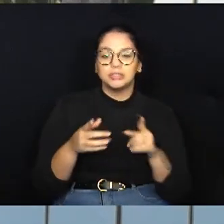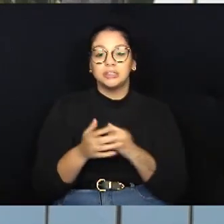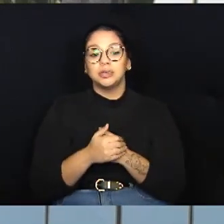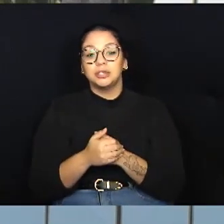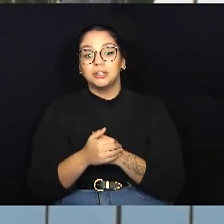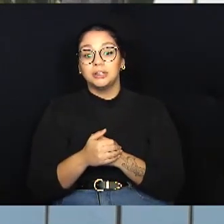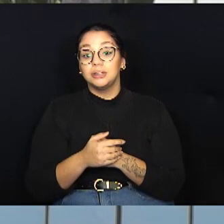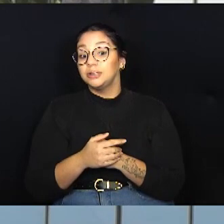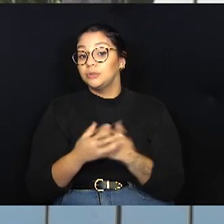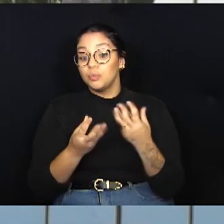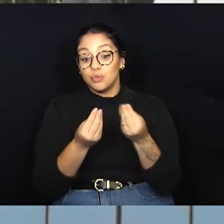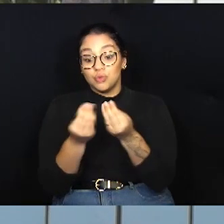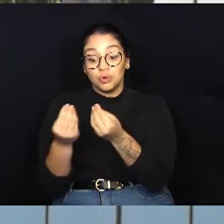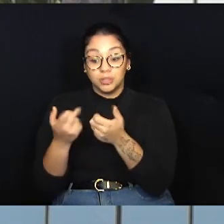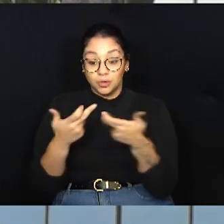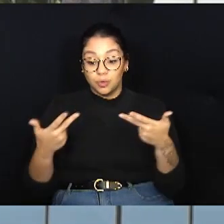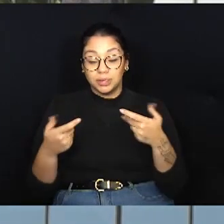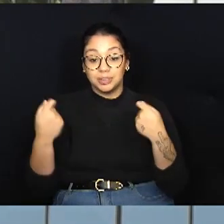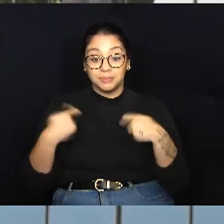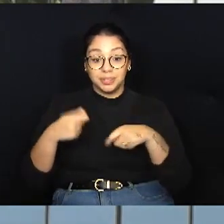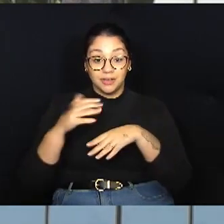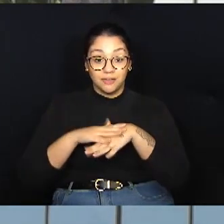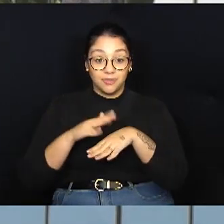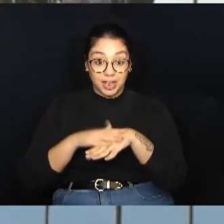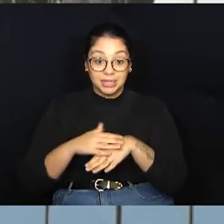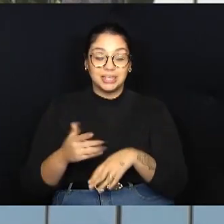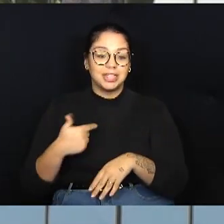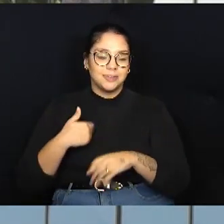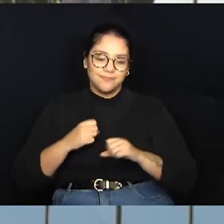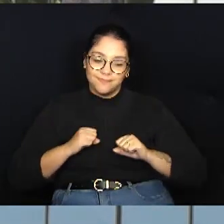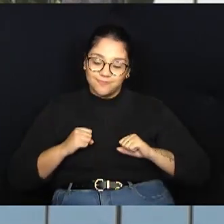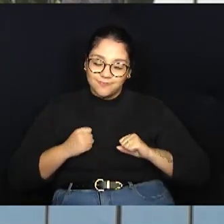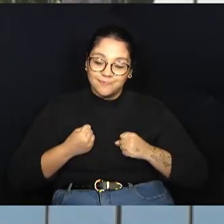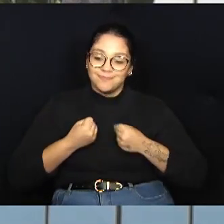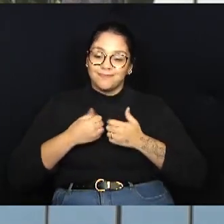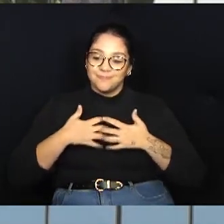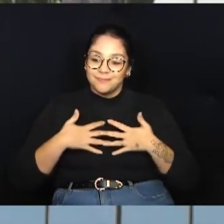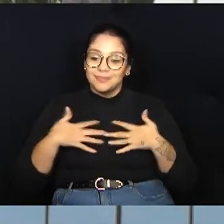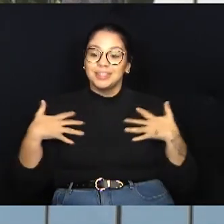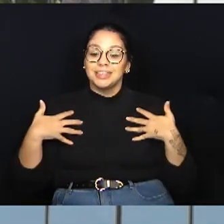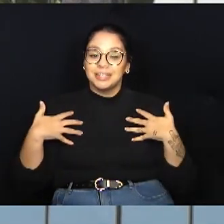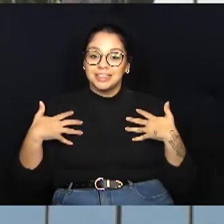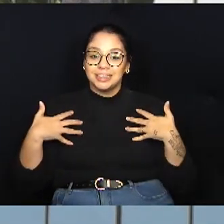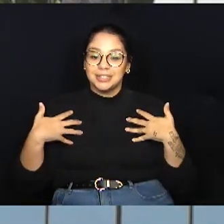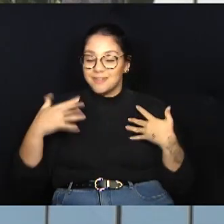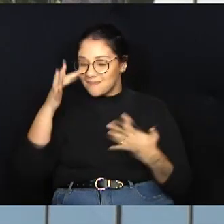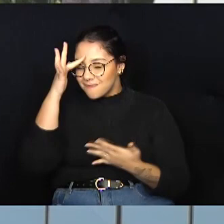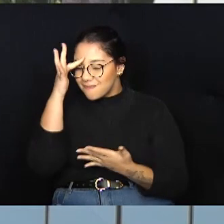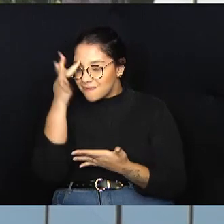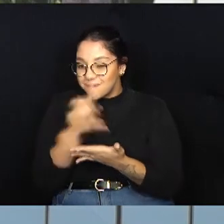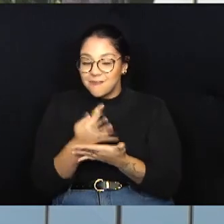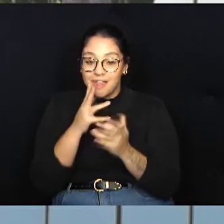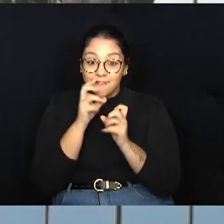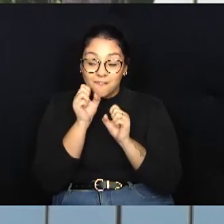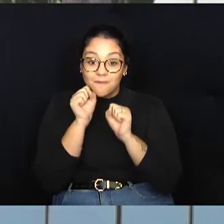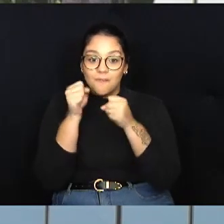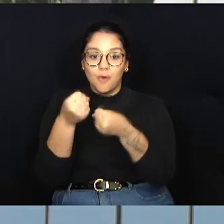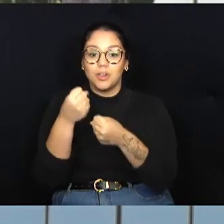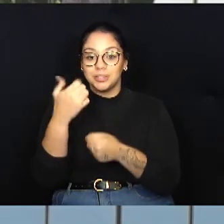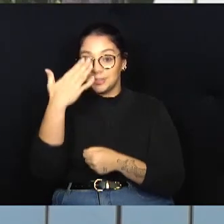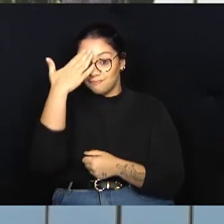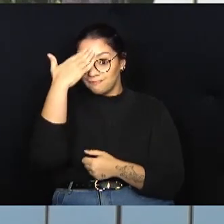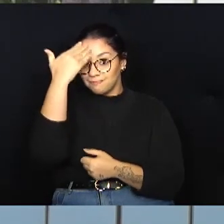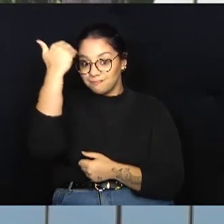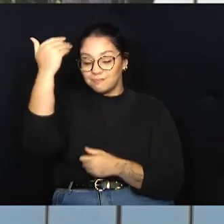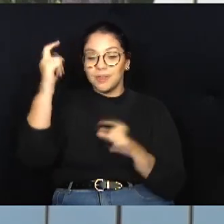tem muita coisa para ser feito e eu estou indo com muita motivação, com muita fé, com muita força, sabedor